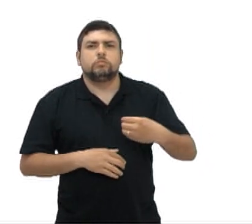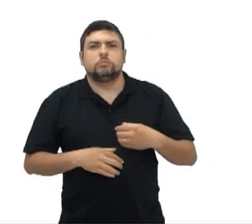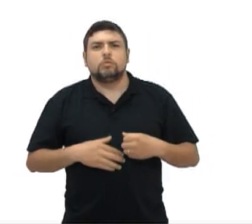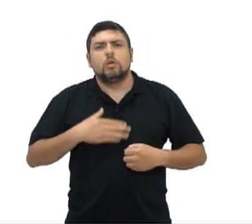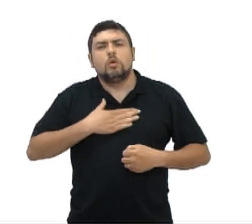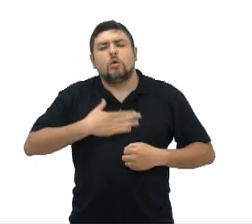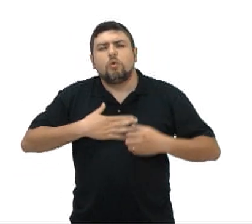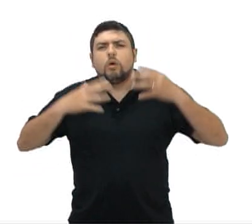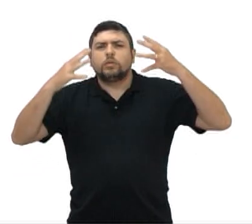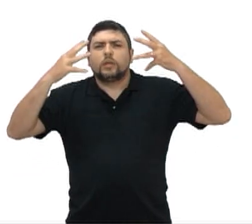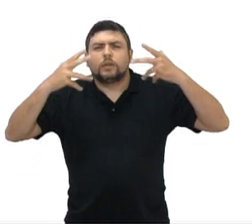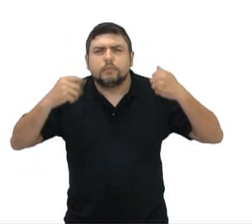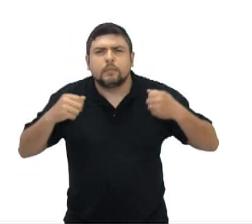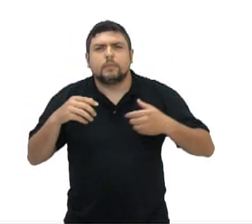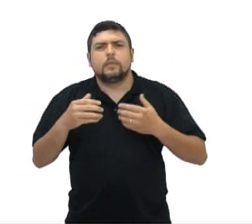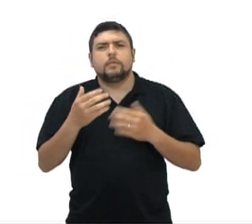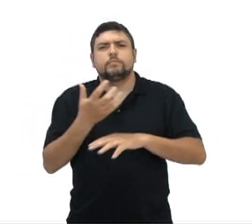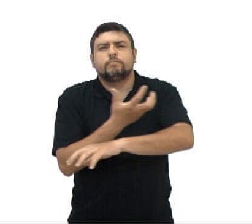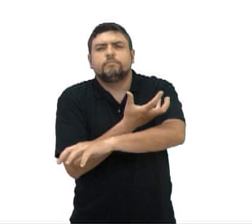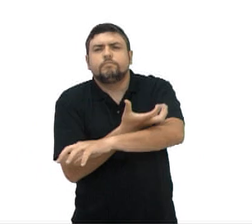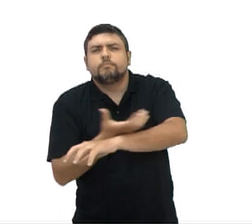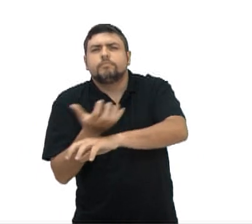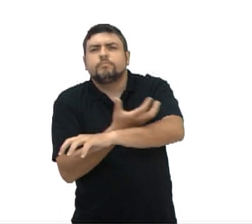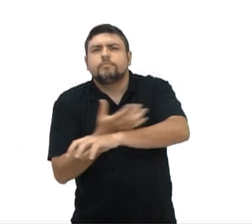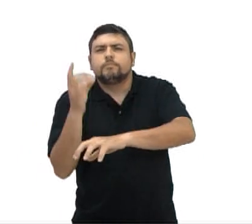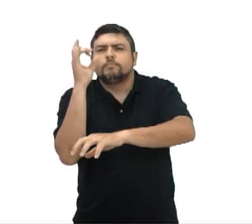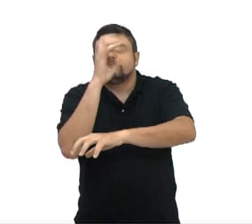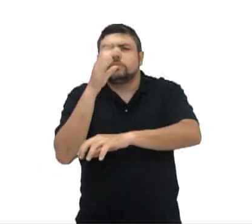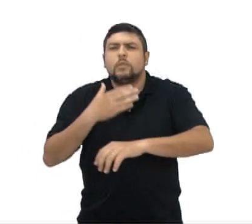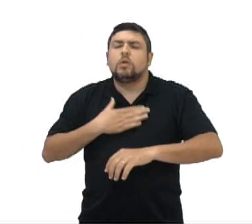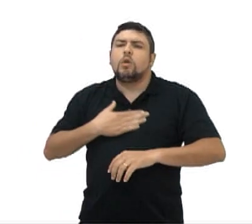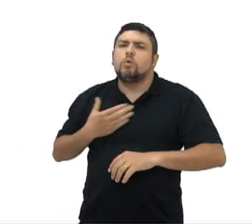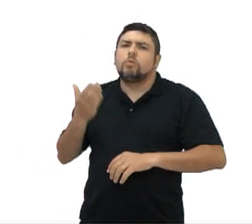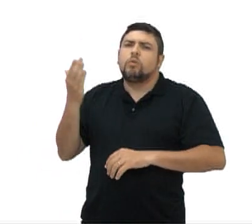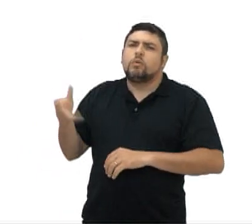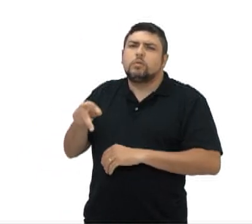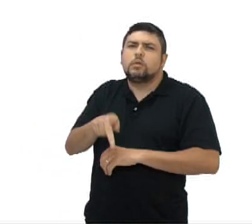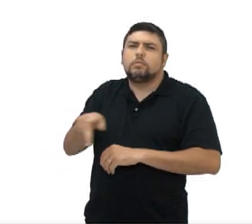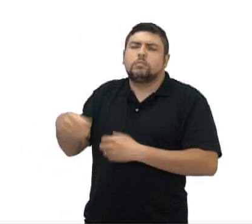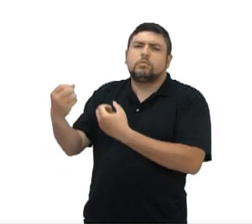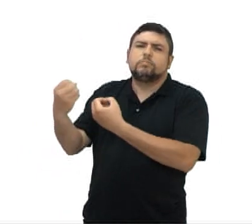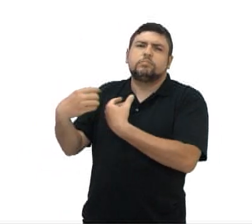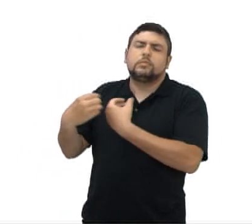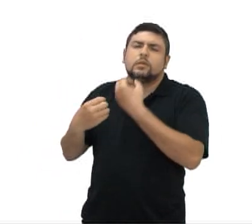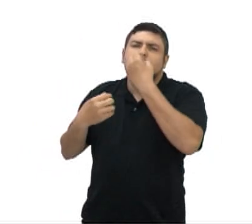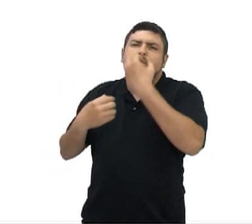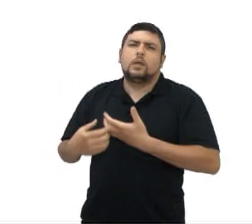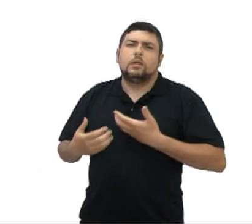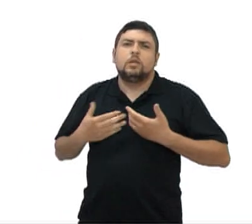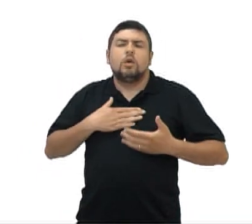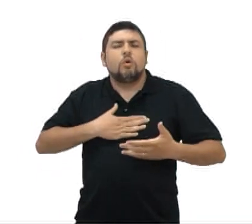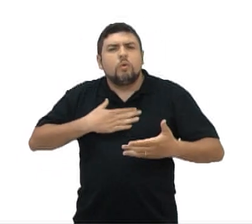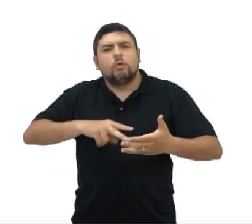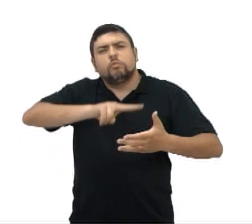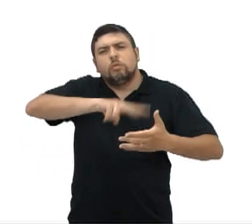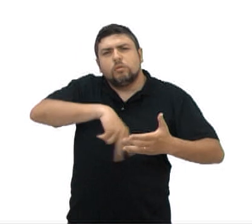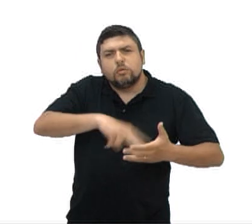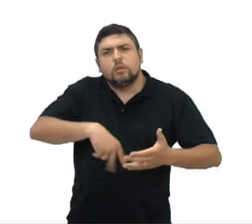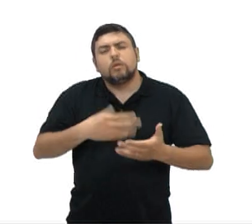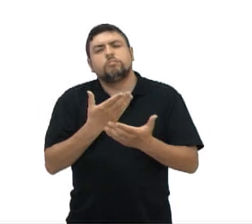plantas. Gosto da minha professora, ela explica bem. Gosto de ler e de estudar. Então, observe ali que é um